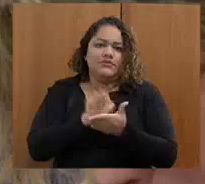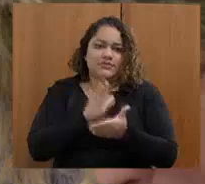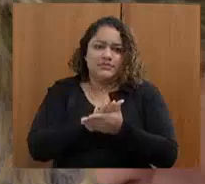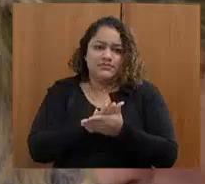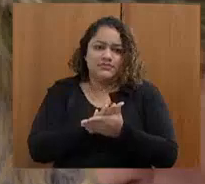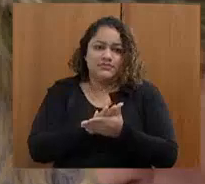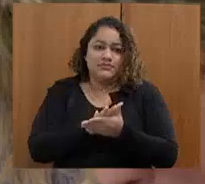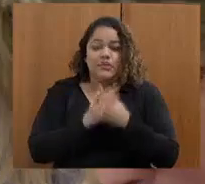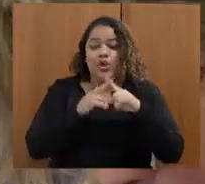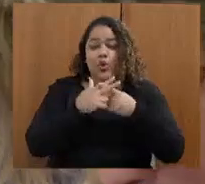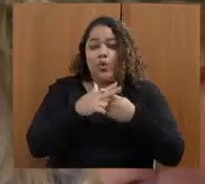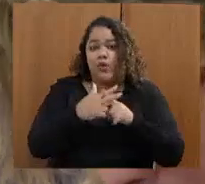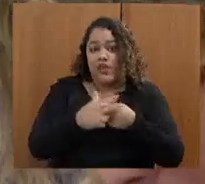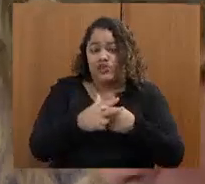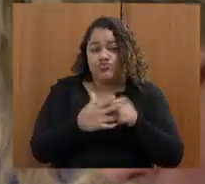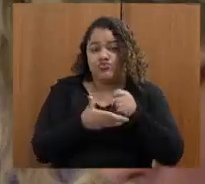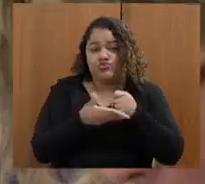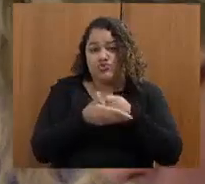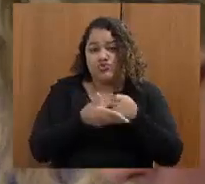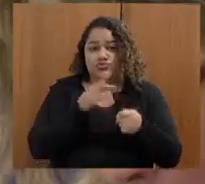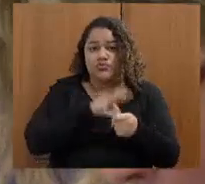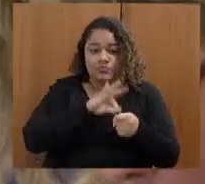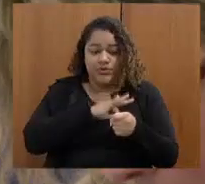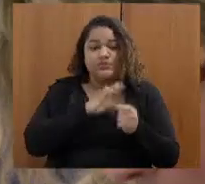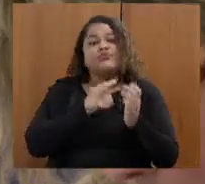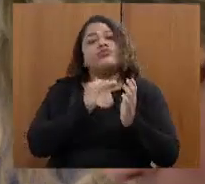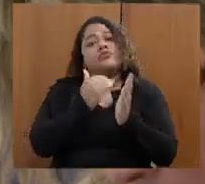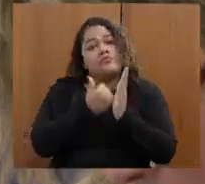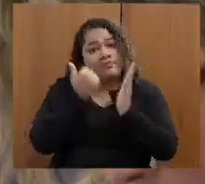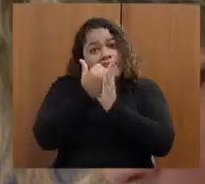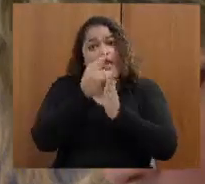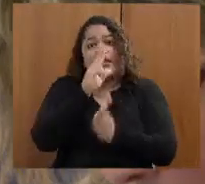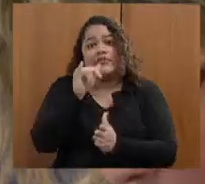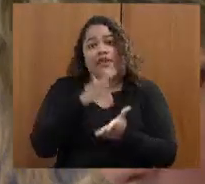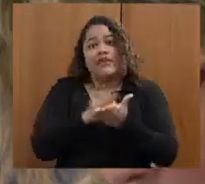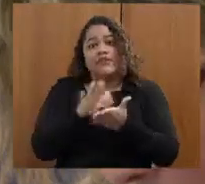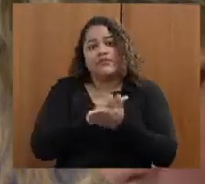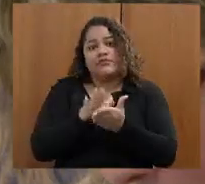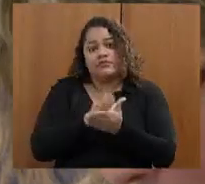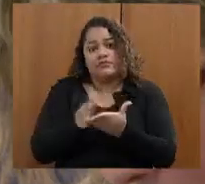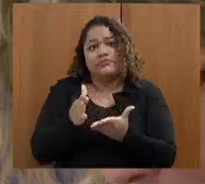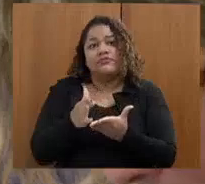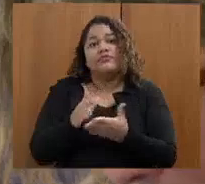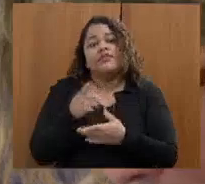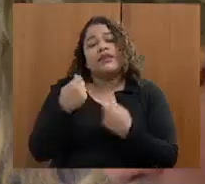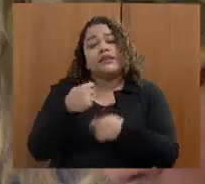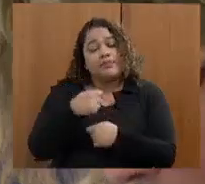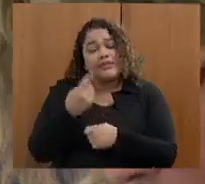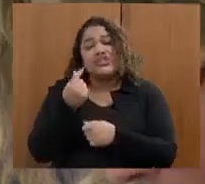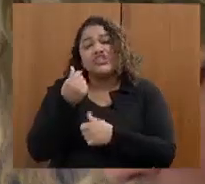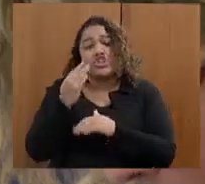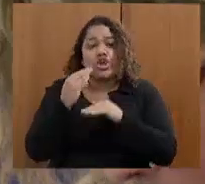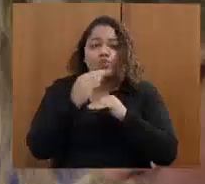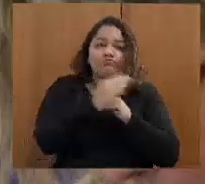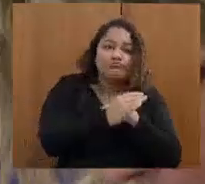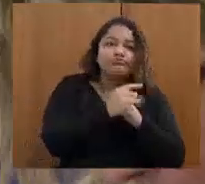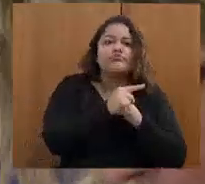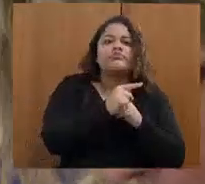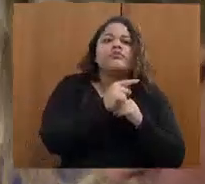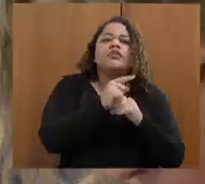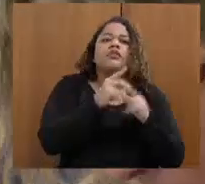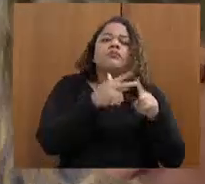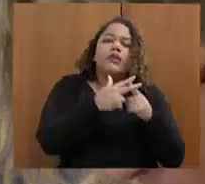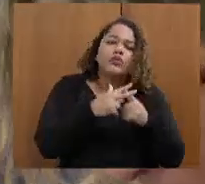do piso e nós precisamos de continuar repassando dinheiro para a manutenção das escolas entre